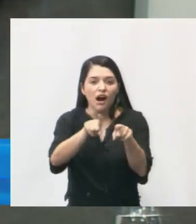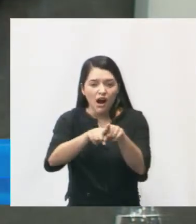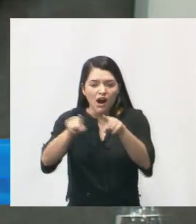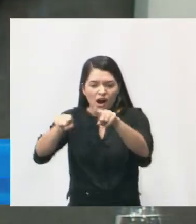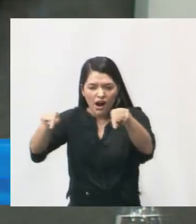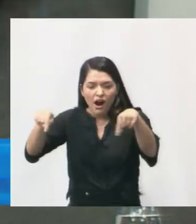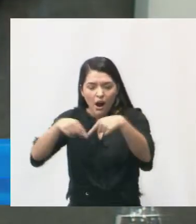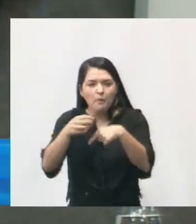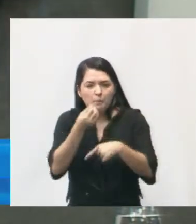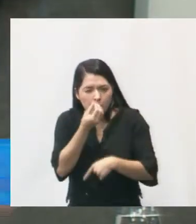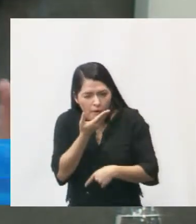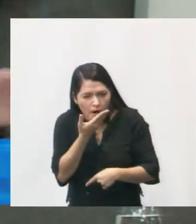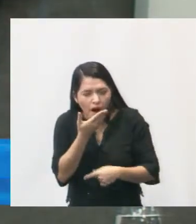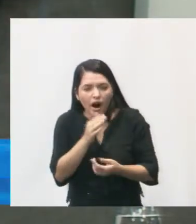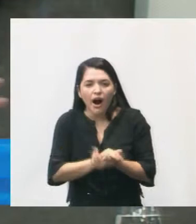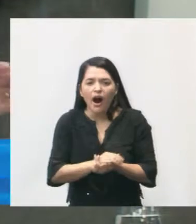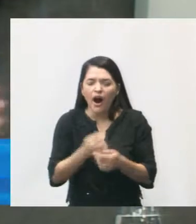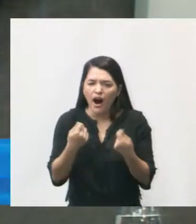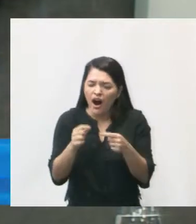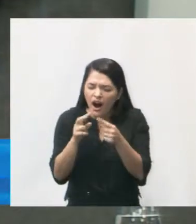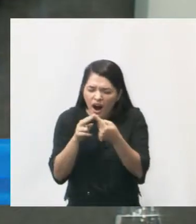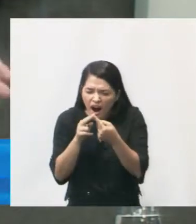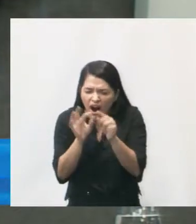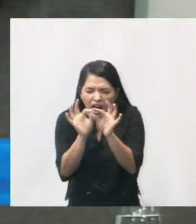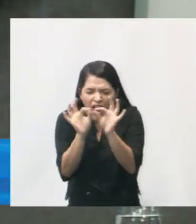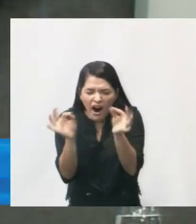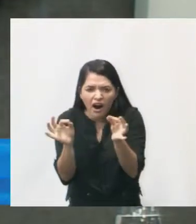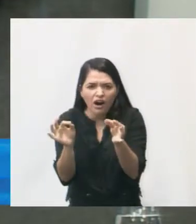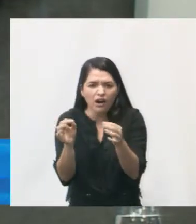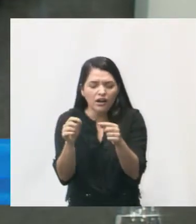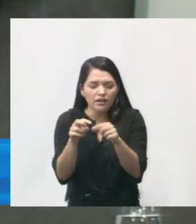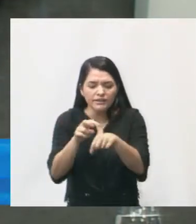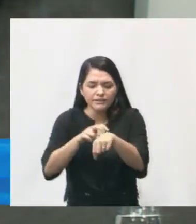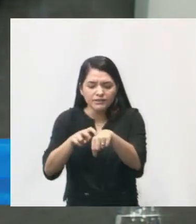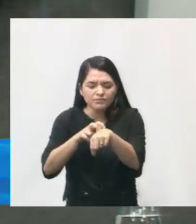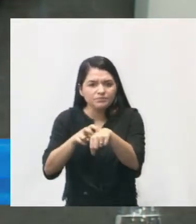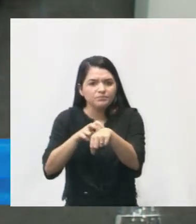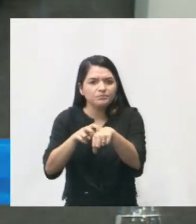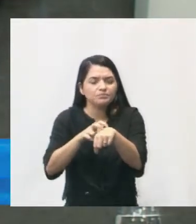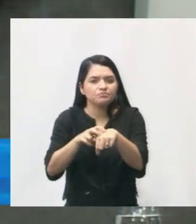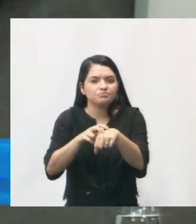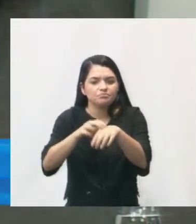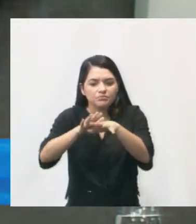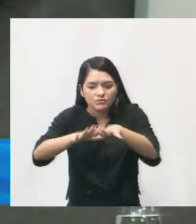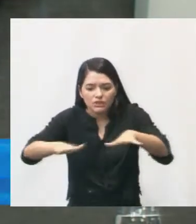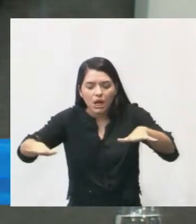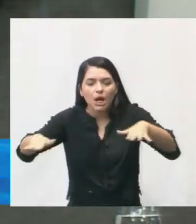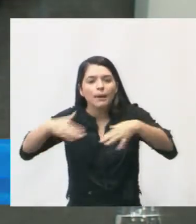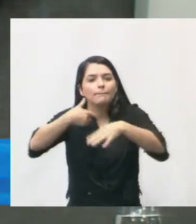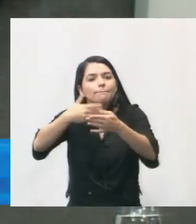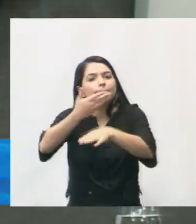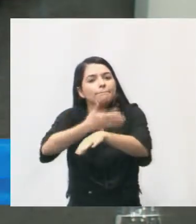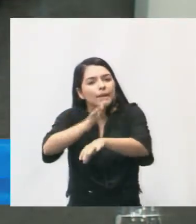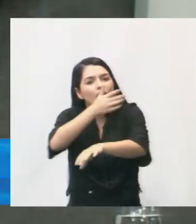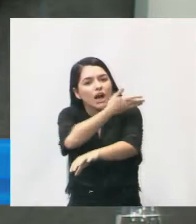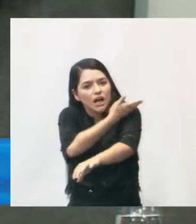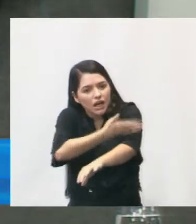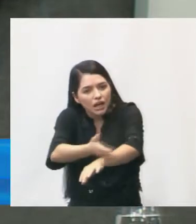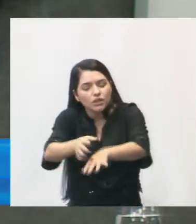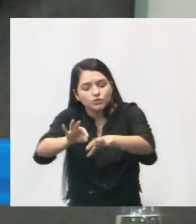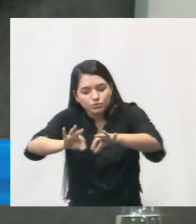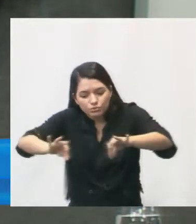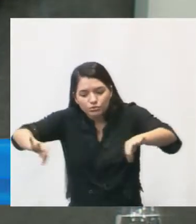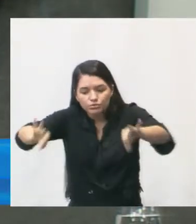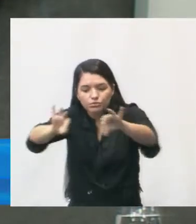bom, precisa de alguns detalhes, principalmente na grama branca ali. Estive lá em Tararé, vereador Parrini. E finalizei lá